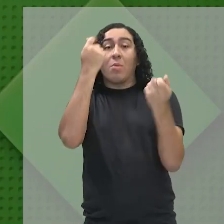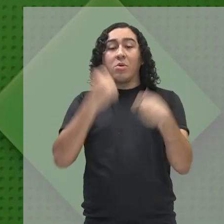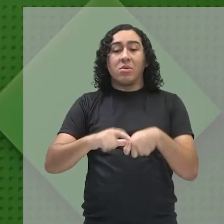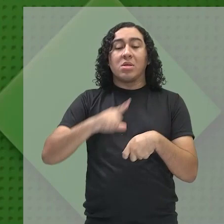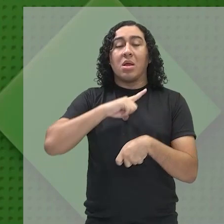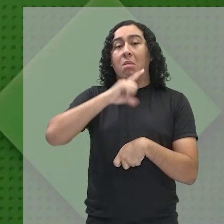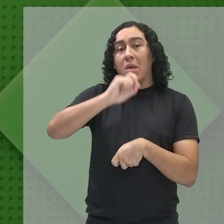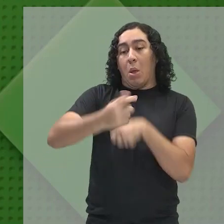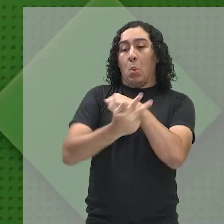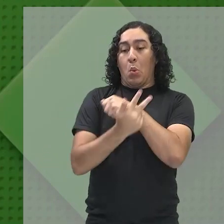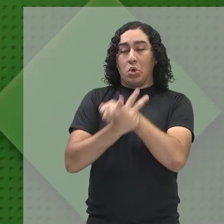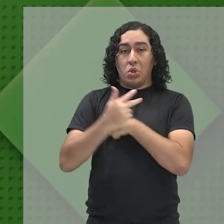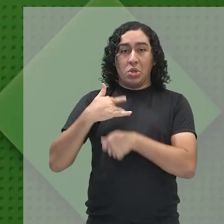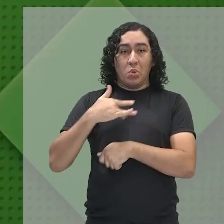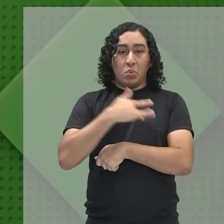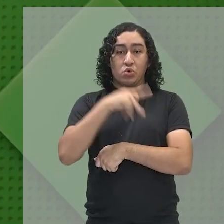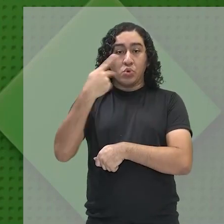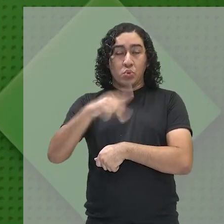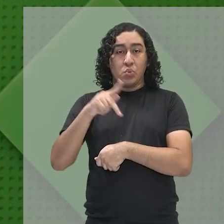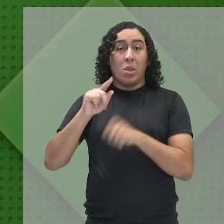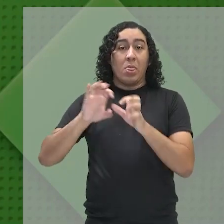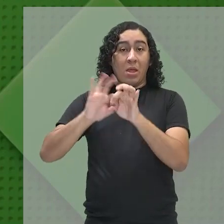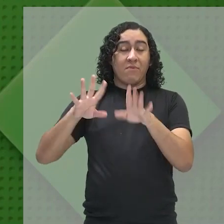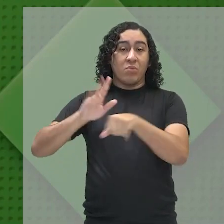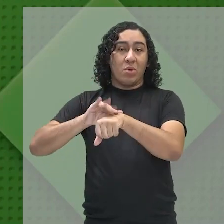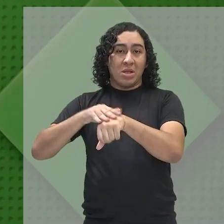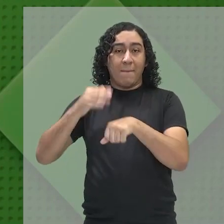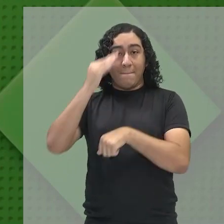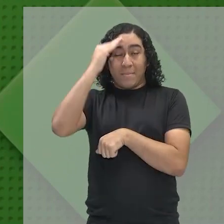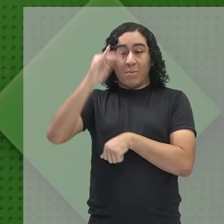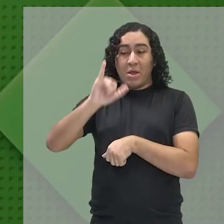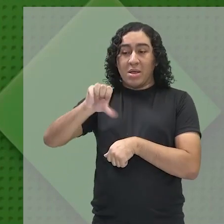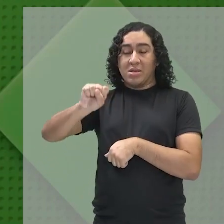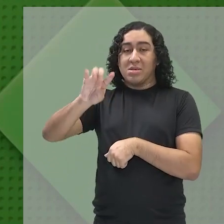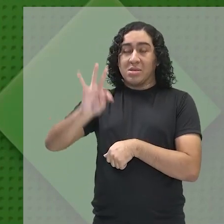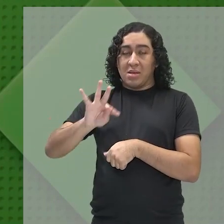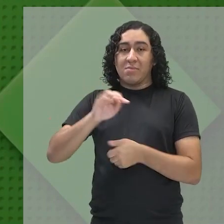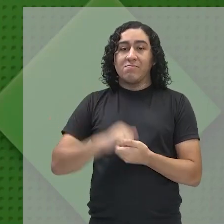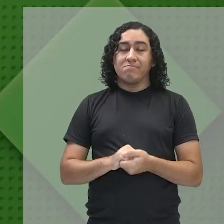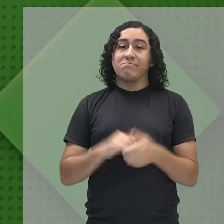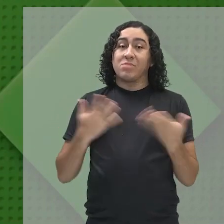ficarem livres de algumas doenças, principalmente as ISTs, como a gente pôde observar.